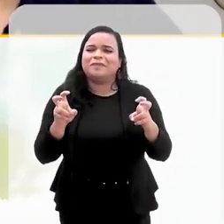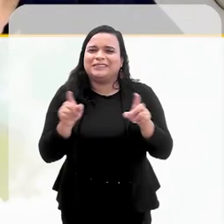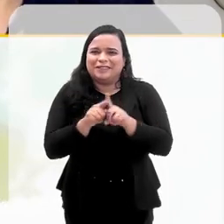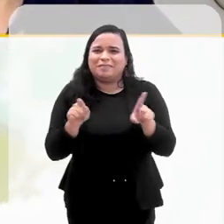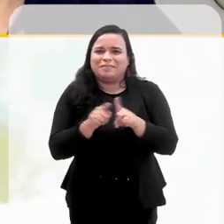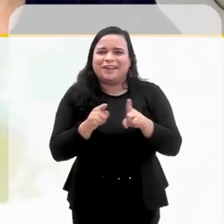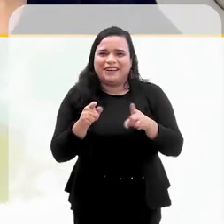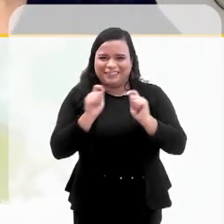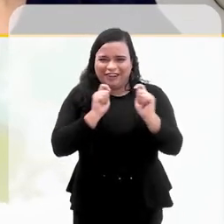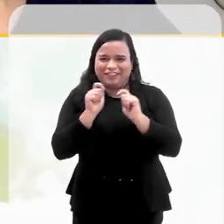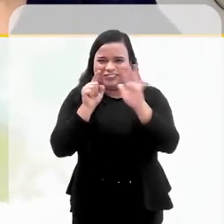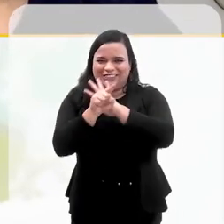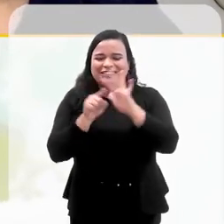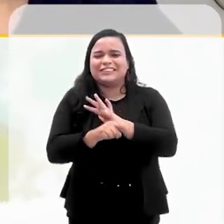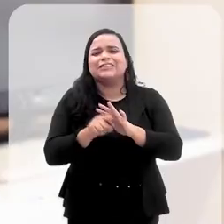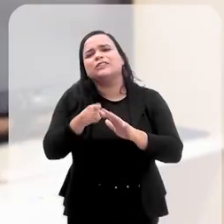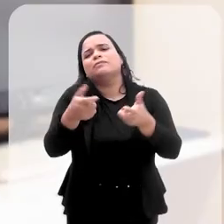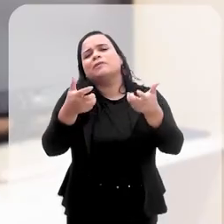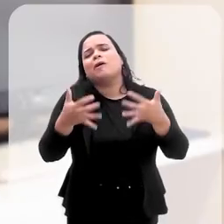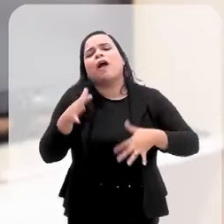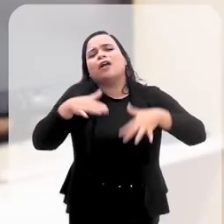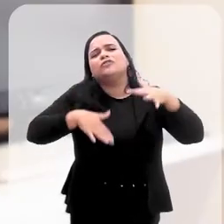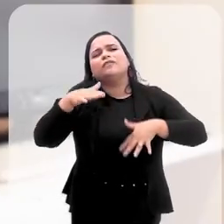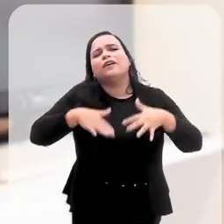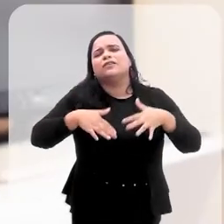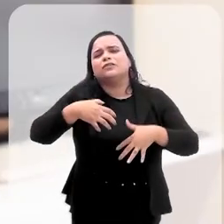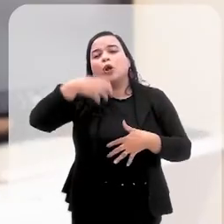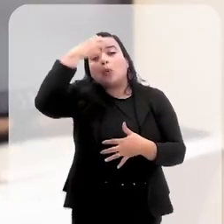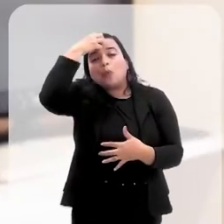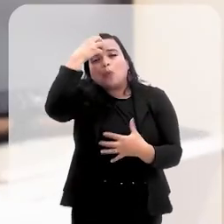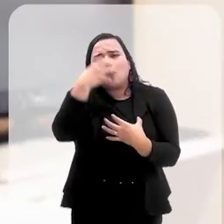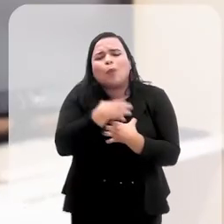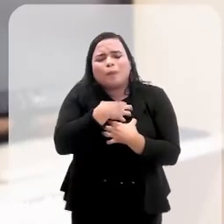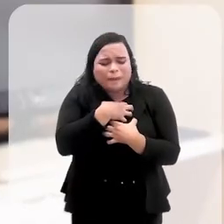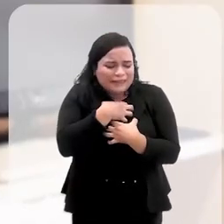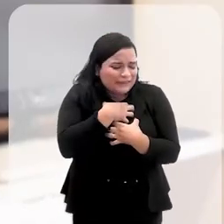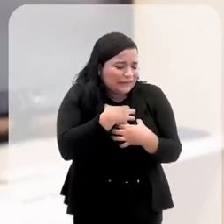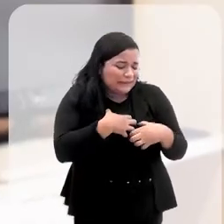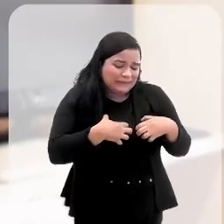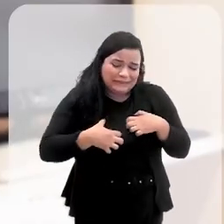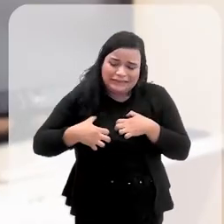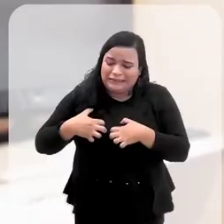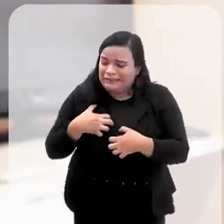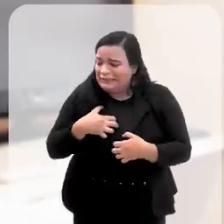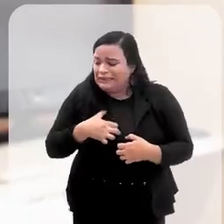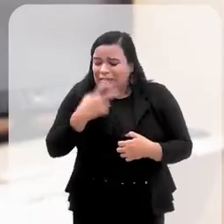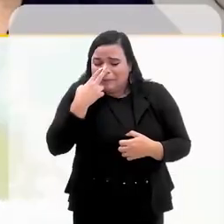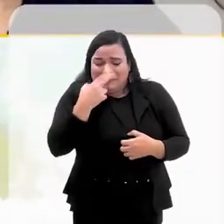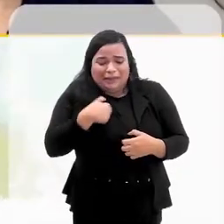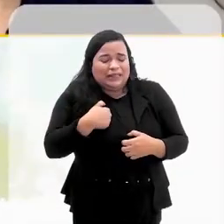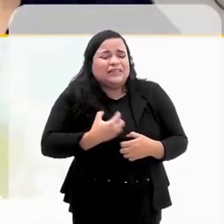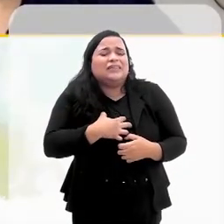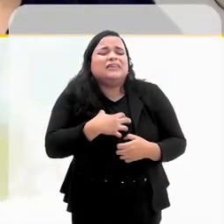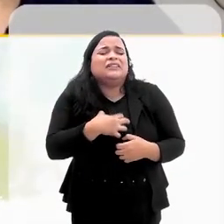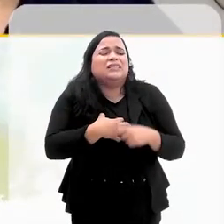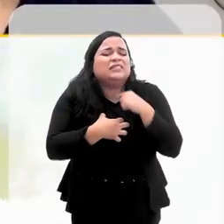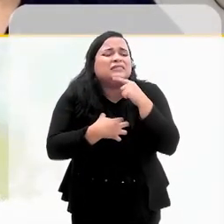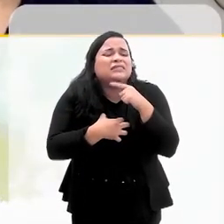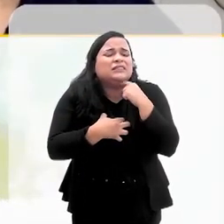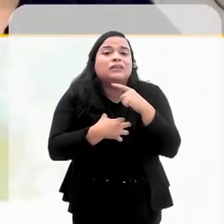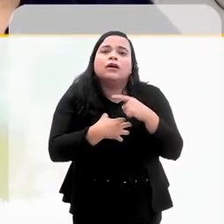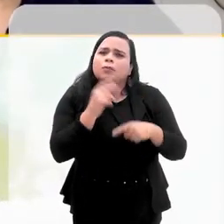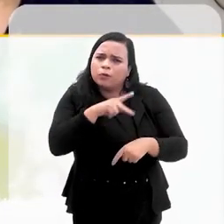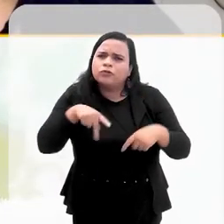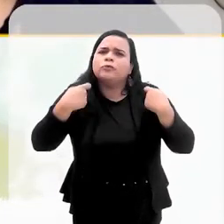é tanto sentimento de impotência, então os professores realmente precisam muito ouvir isso. Professora, um